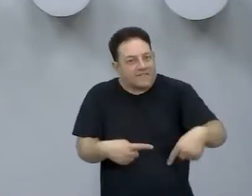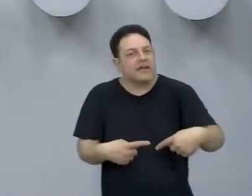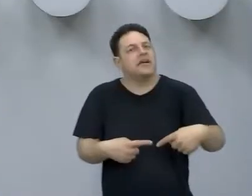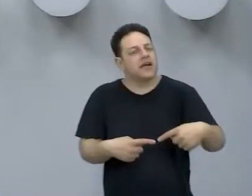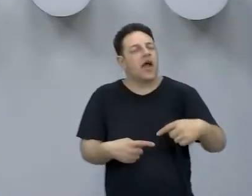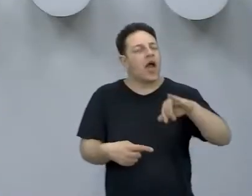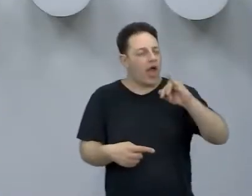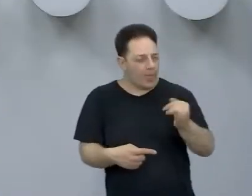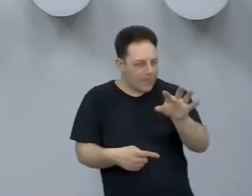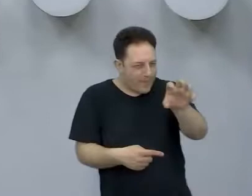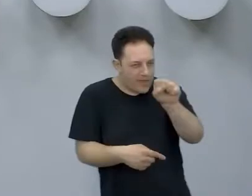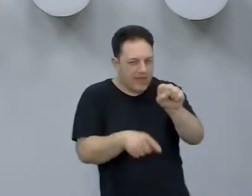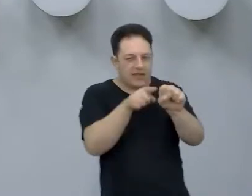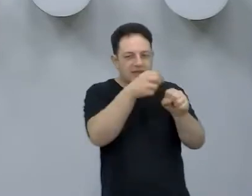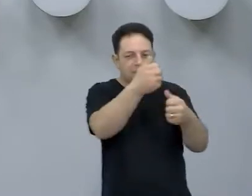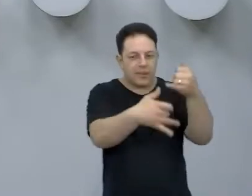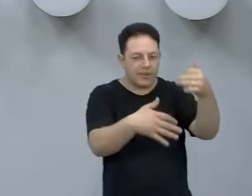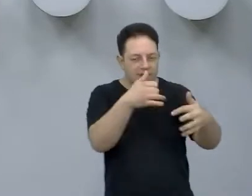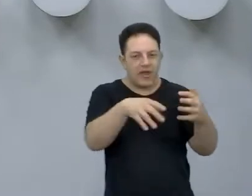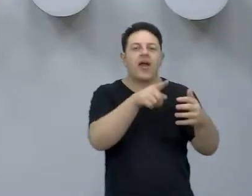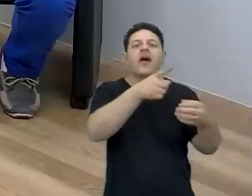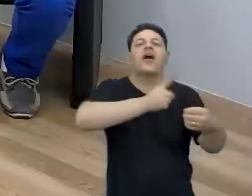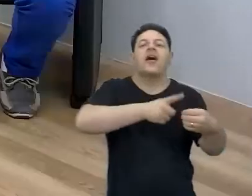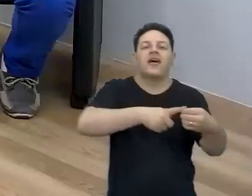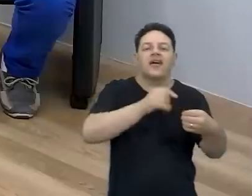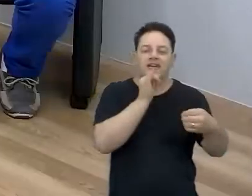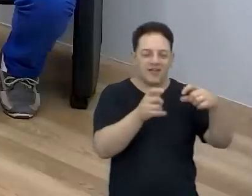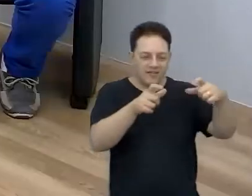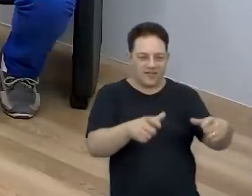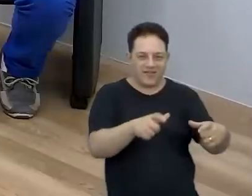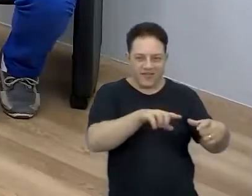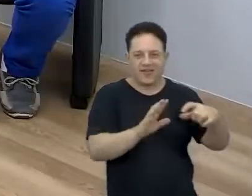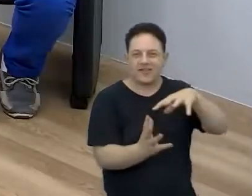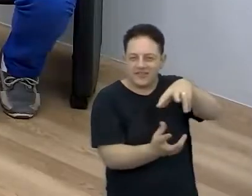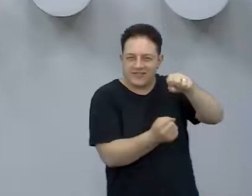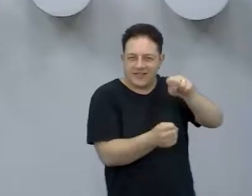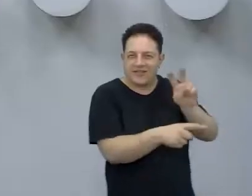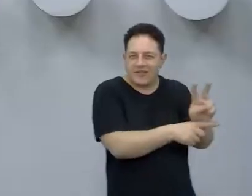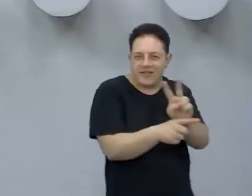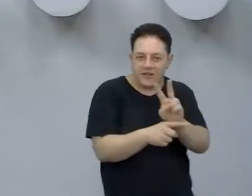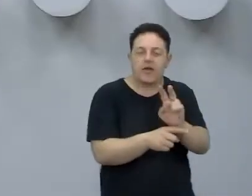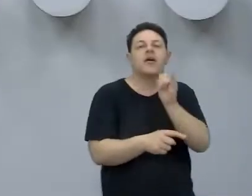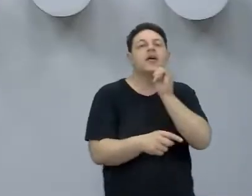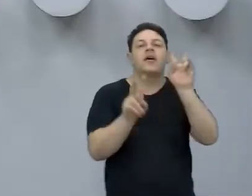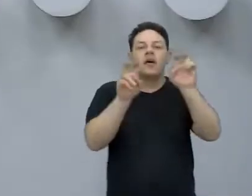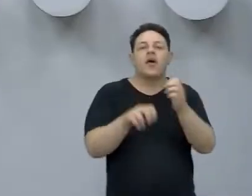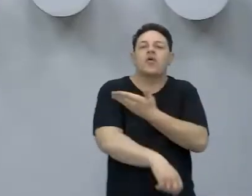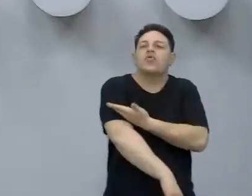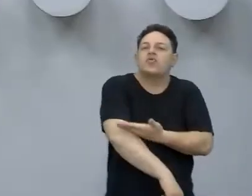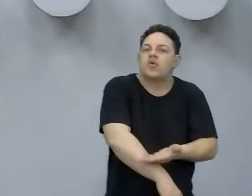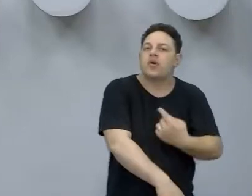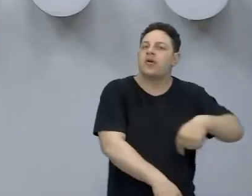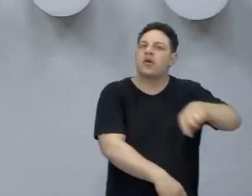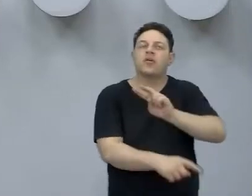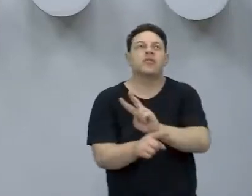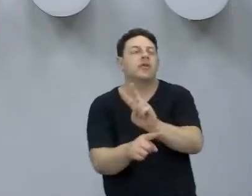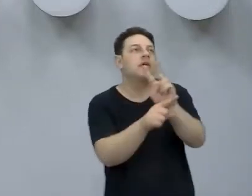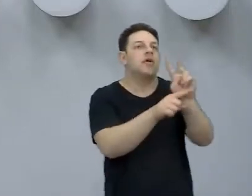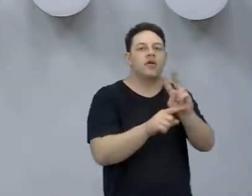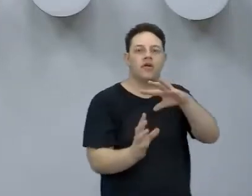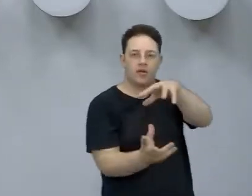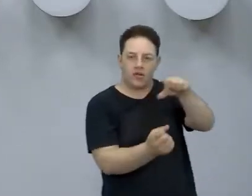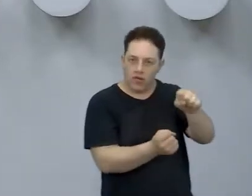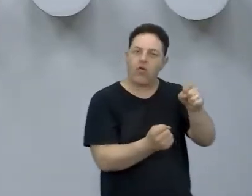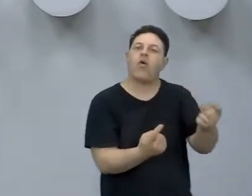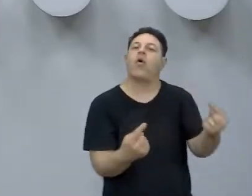Pegando o gancho aí da sua cidade sustentável, né? Quando a gente foca em hábitos sustentáveis, nós levamos aí para o nosso